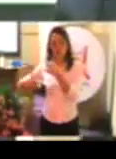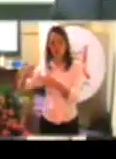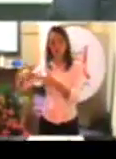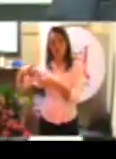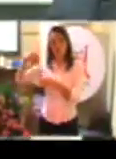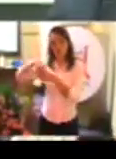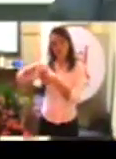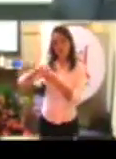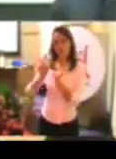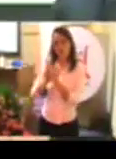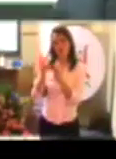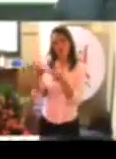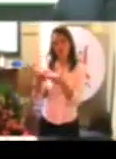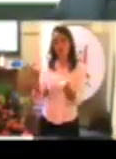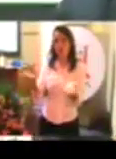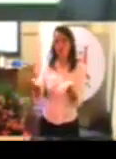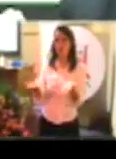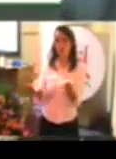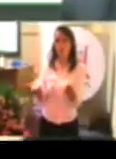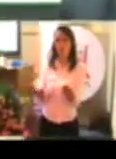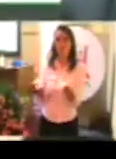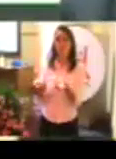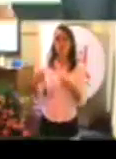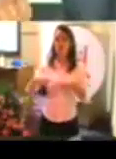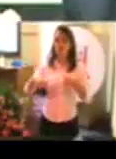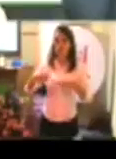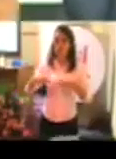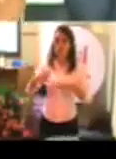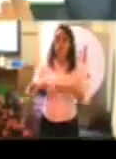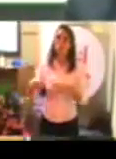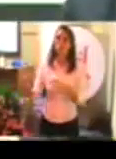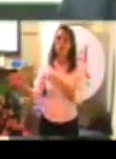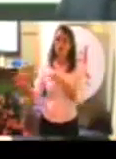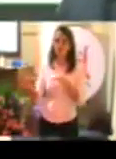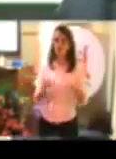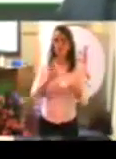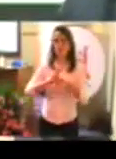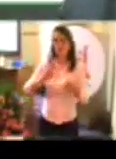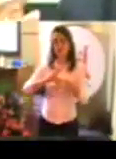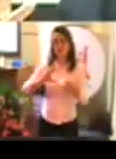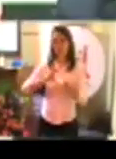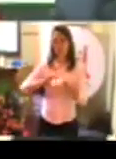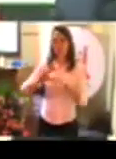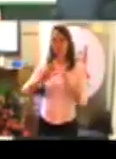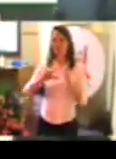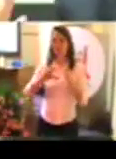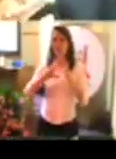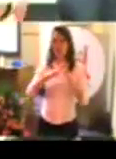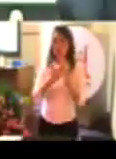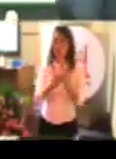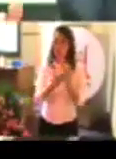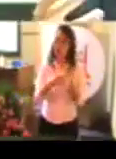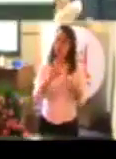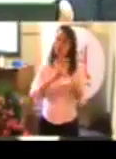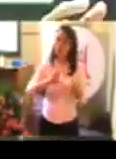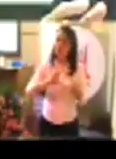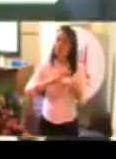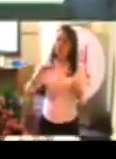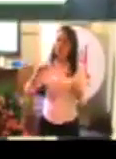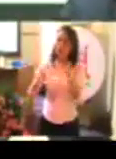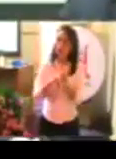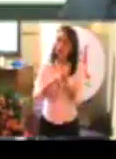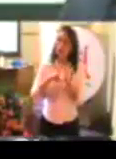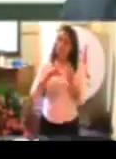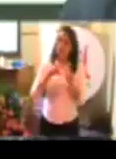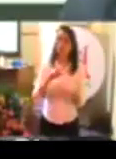da Câmara Municipal de Criciúma, a partir de hoje, passem a ter uma carreira funcional calcada nos cursos que a Escola